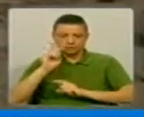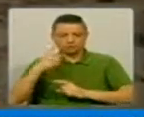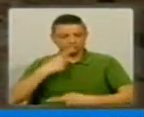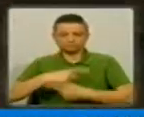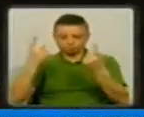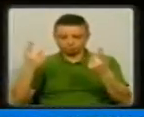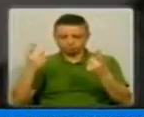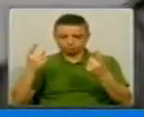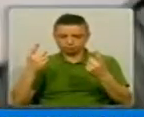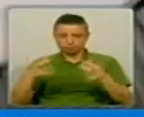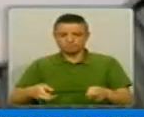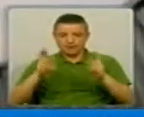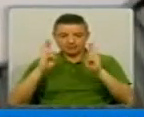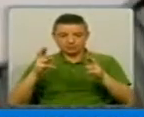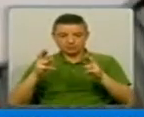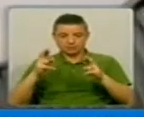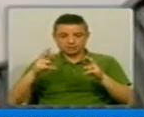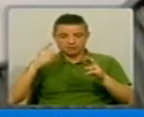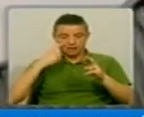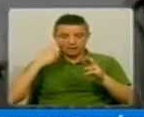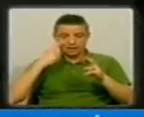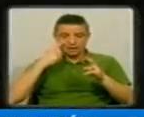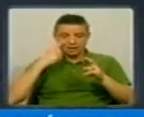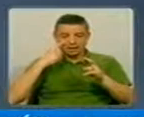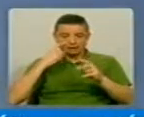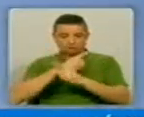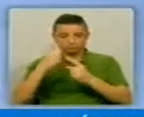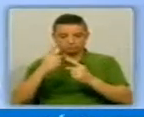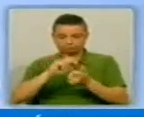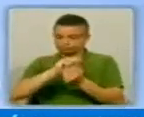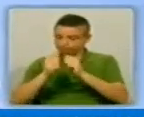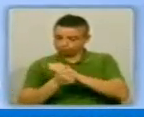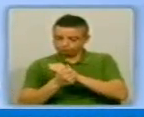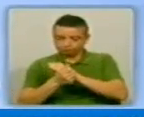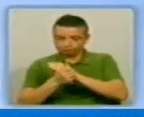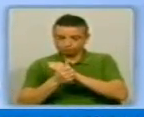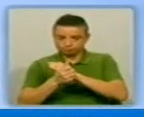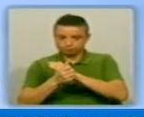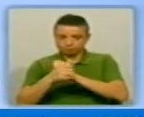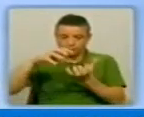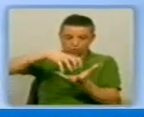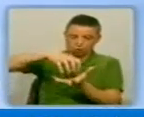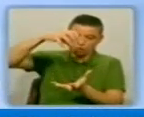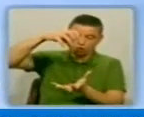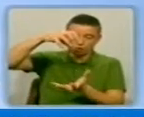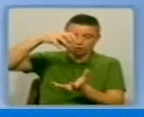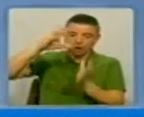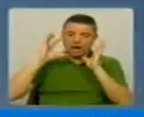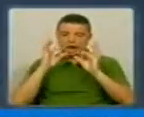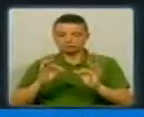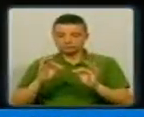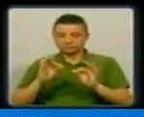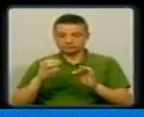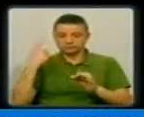em dia, estes espelhos dirigem a radiação solar para o cimo de uma torre. Uma torre que